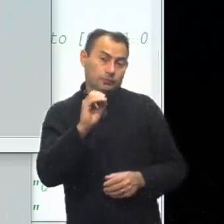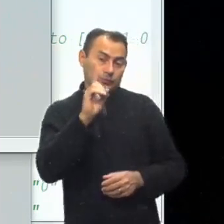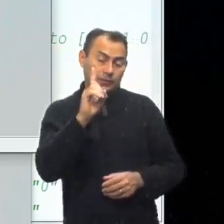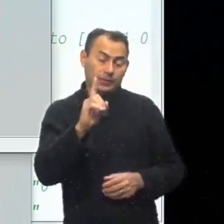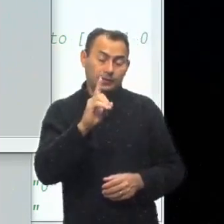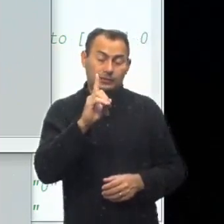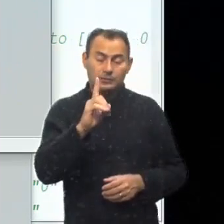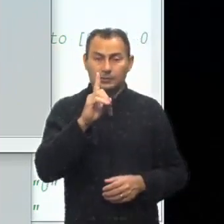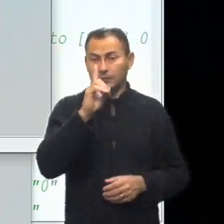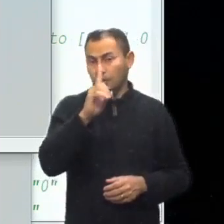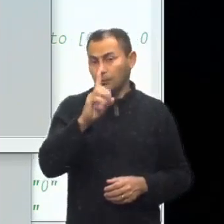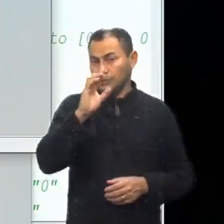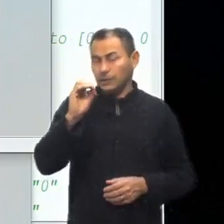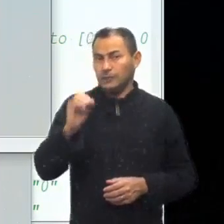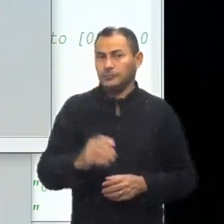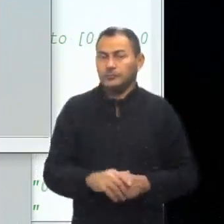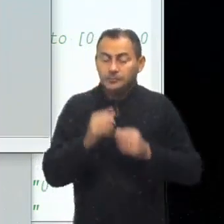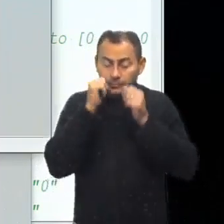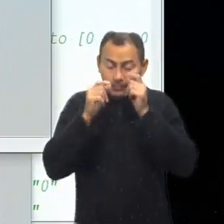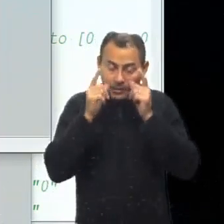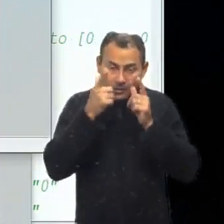consegue dar um zoom aqui